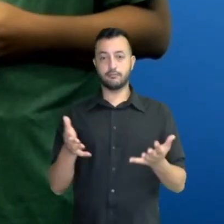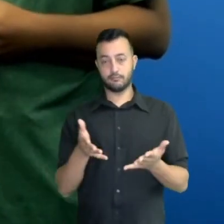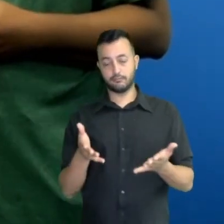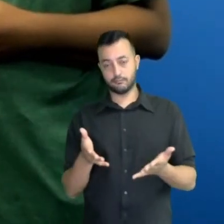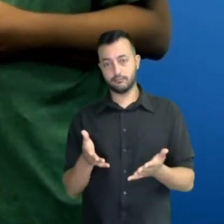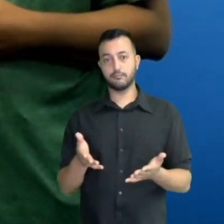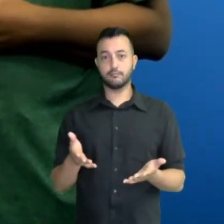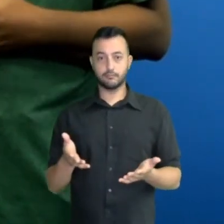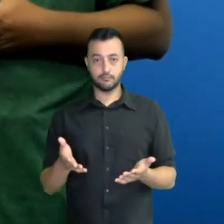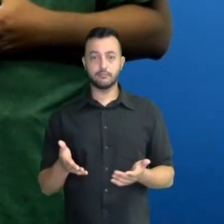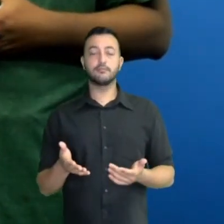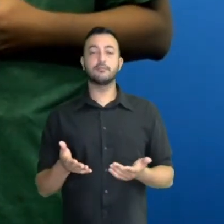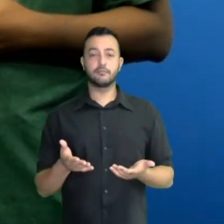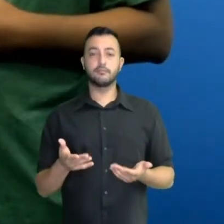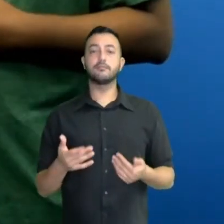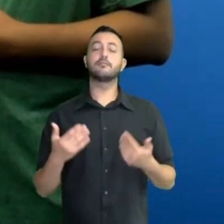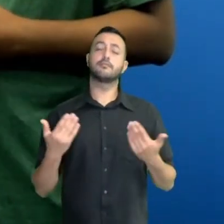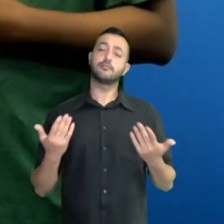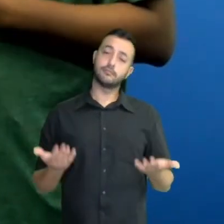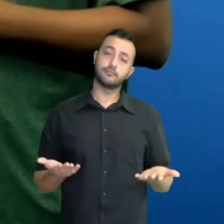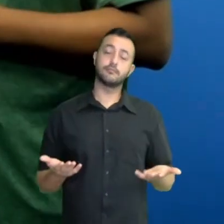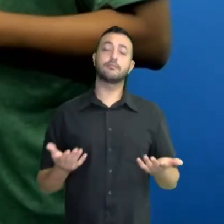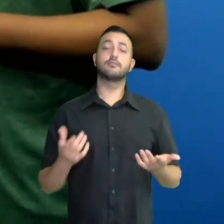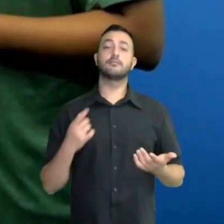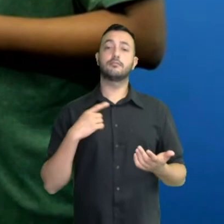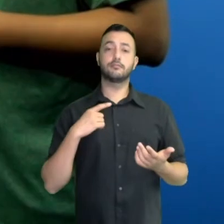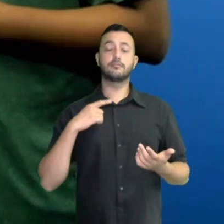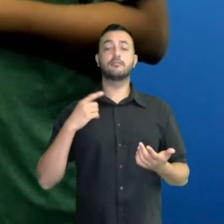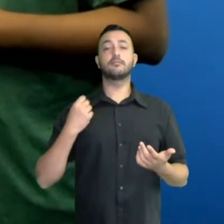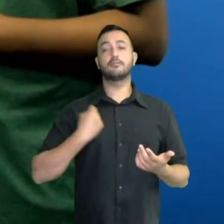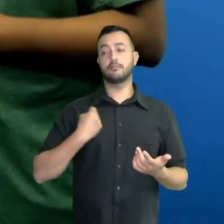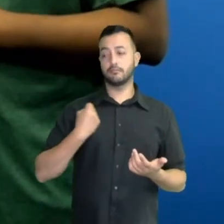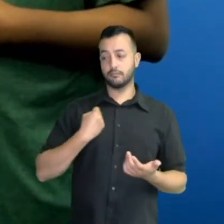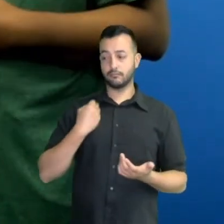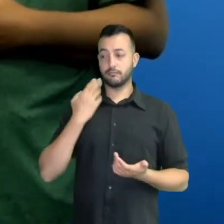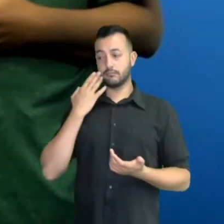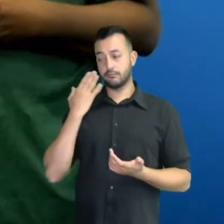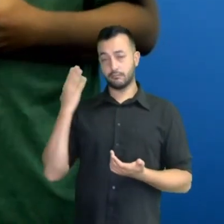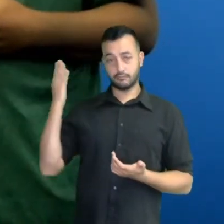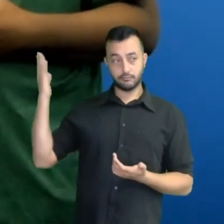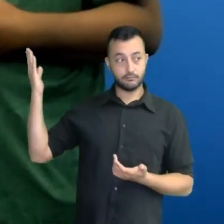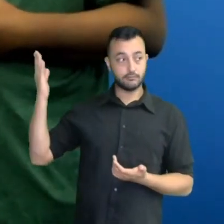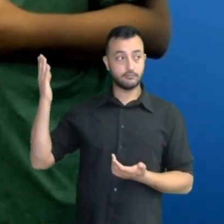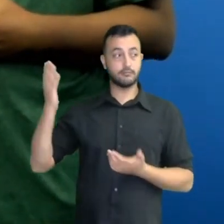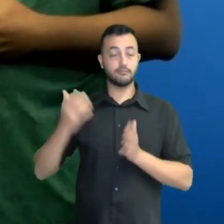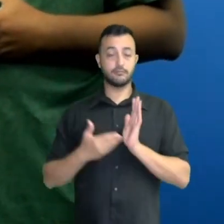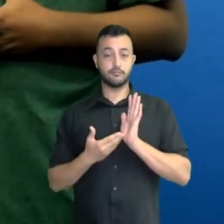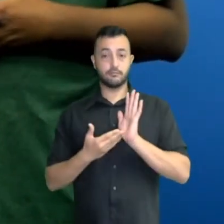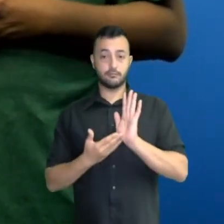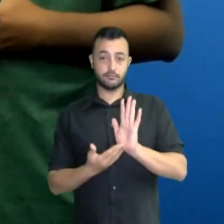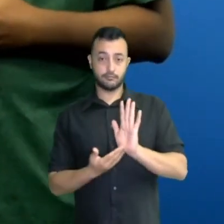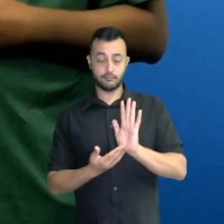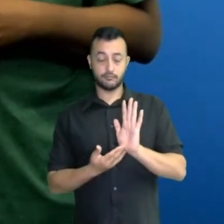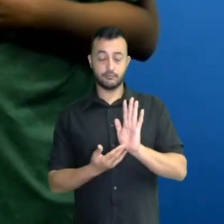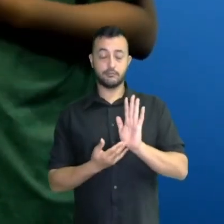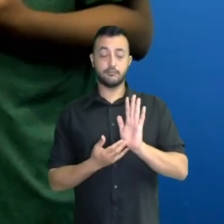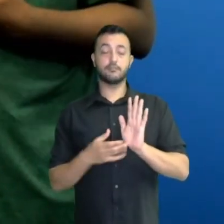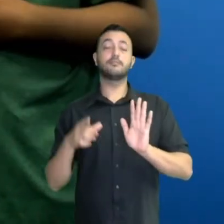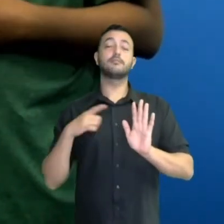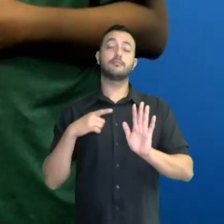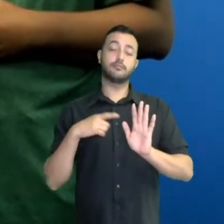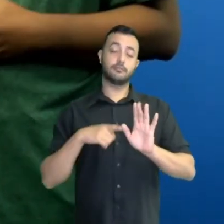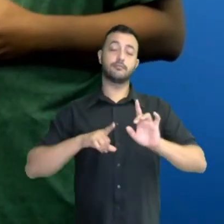atual, né? E a gente vê isso expresso nesses números que mostram que há uma